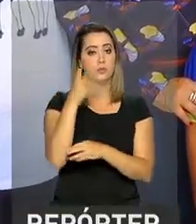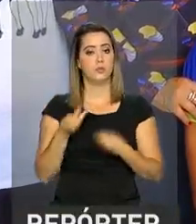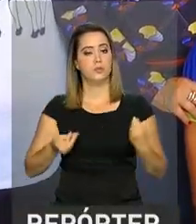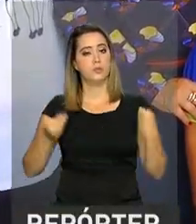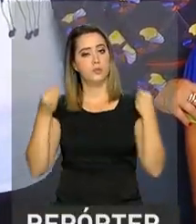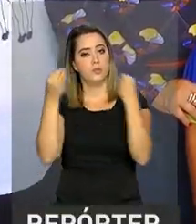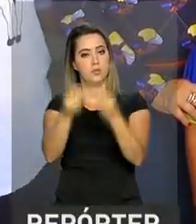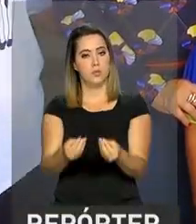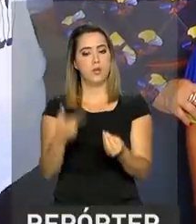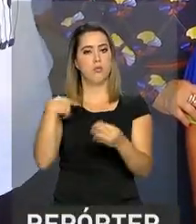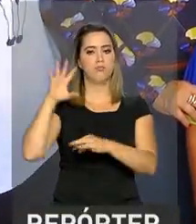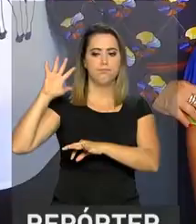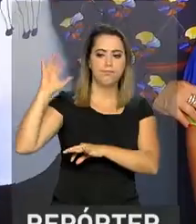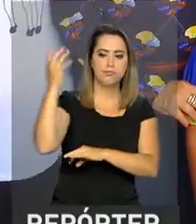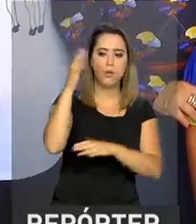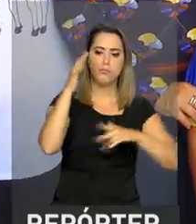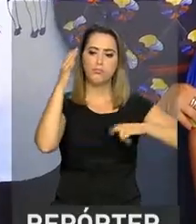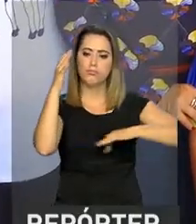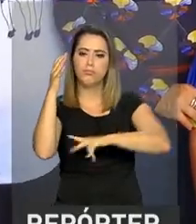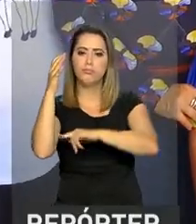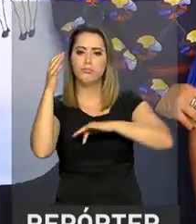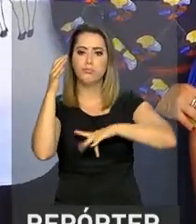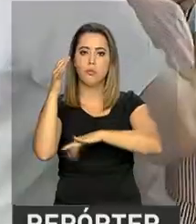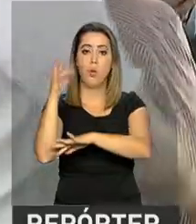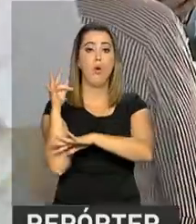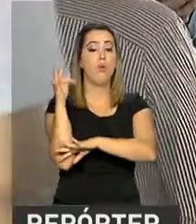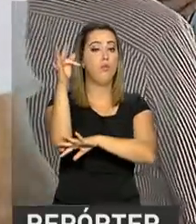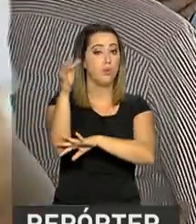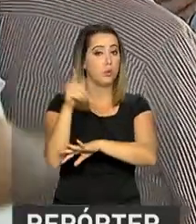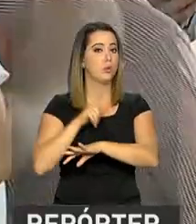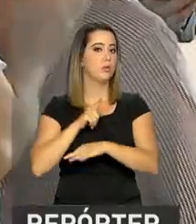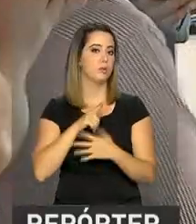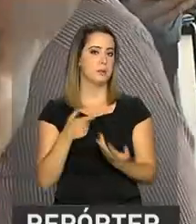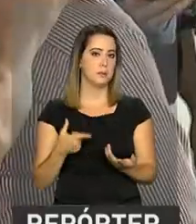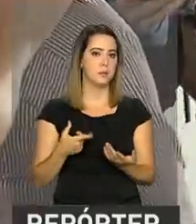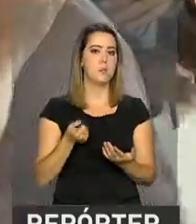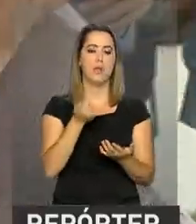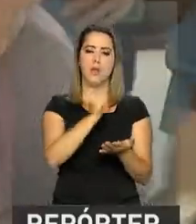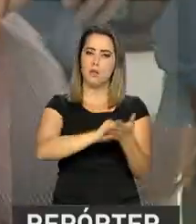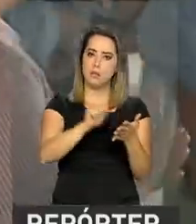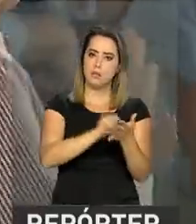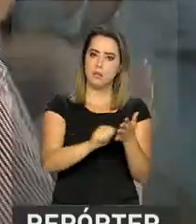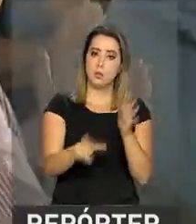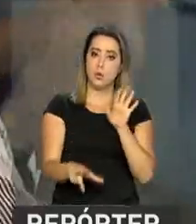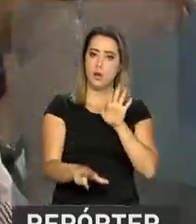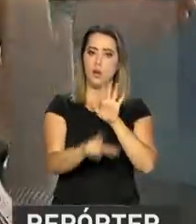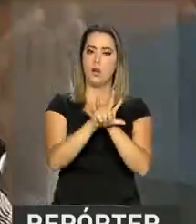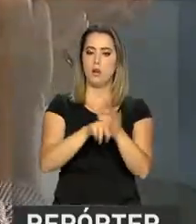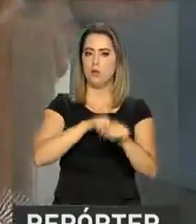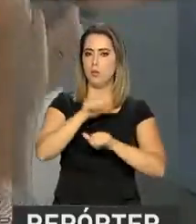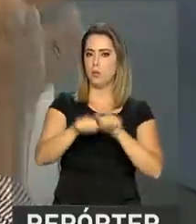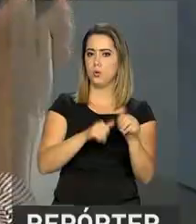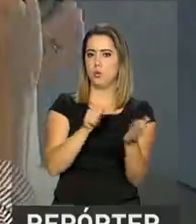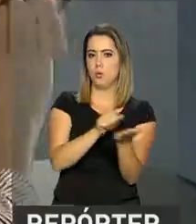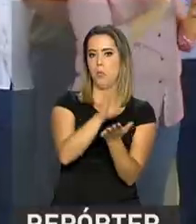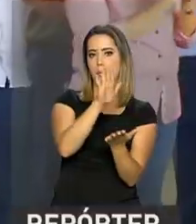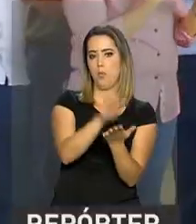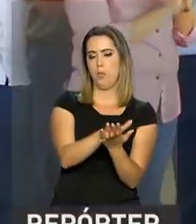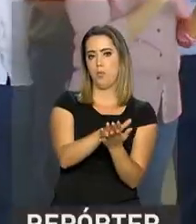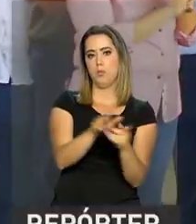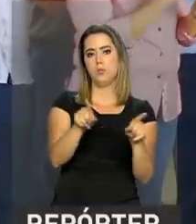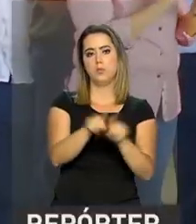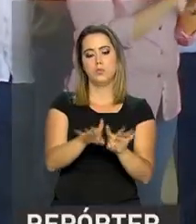o pantanal para as futuras gerações assinou decreto que vai permitir que multas ambientais sejam convertidas